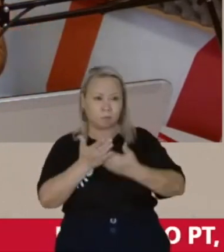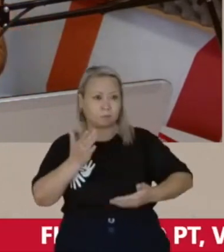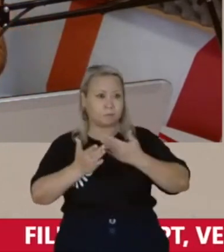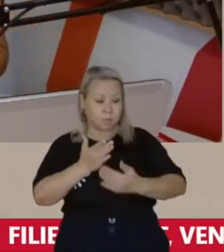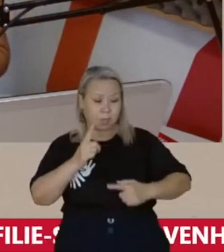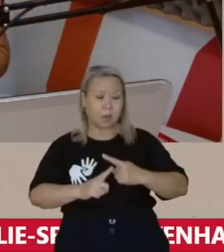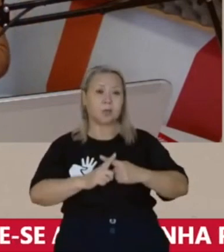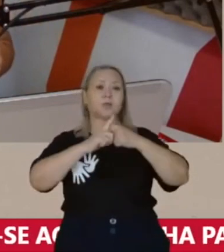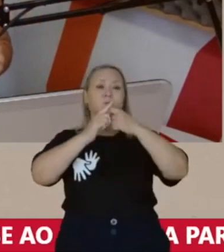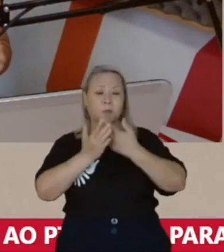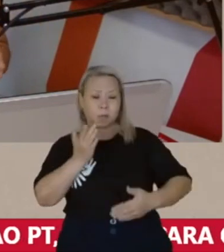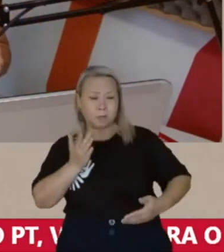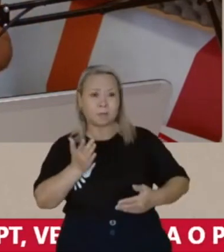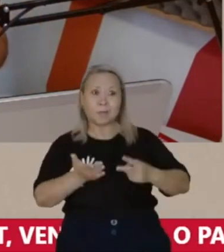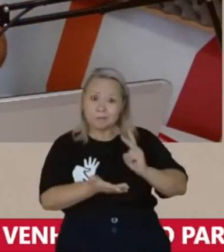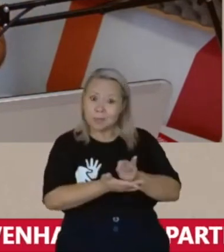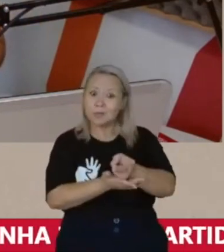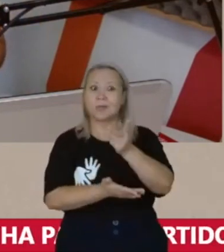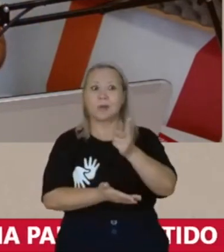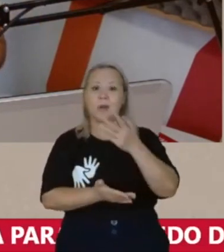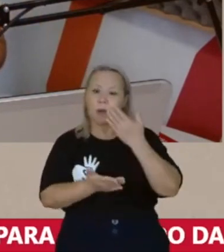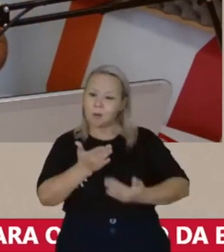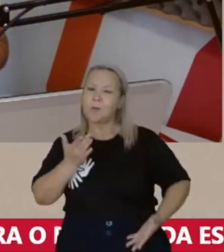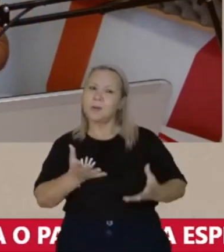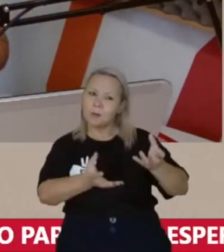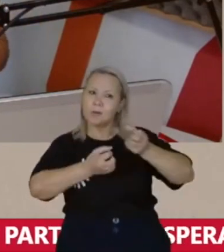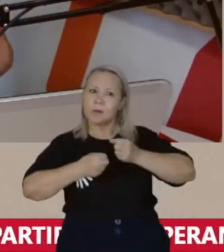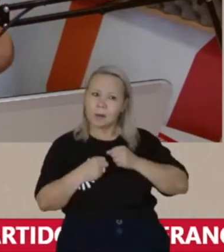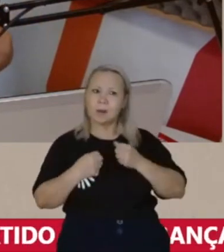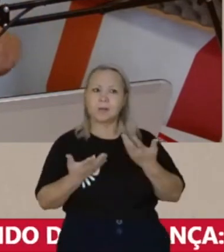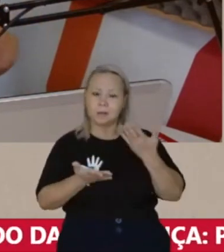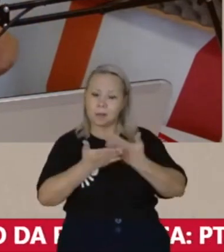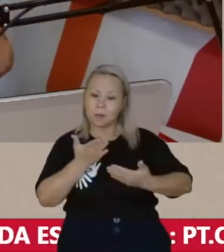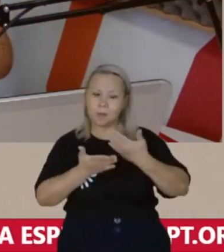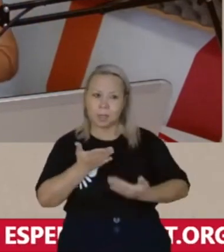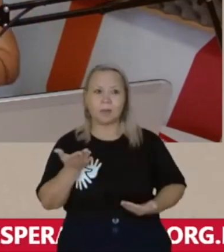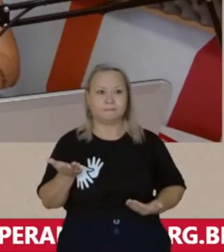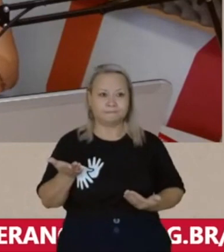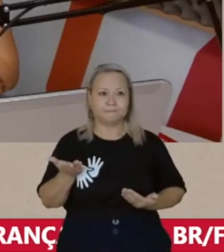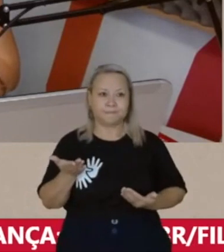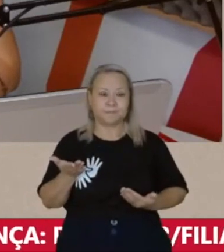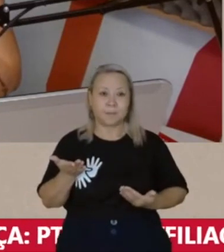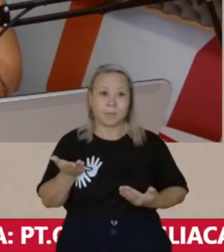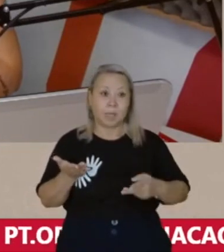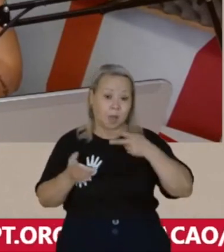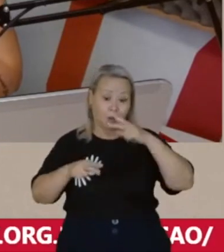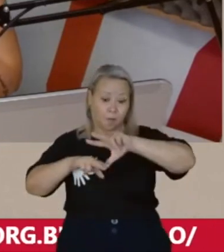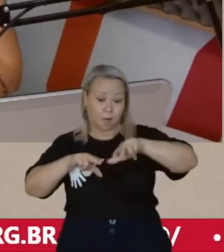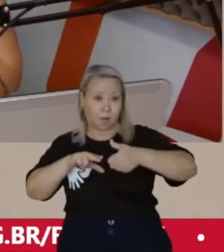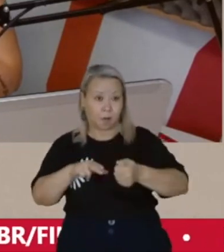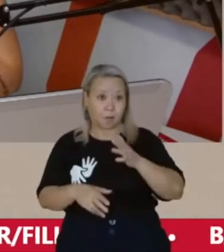mas teimei. E quando perdi, aceitei a derrota, né? Se referindo, obviamente, ao golpe e